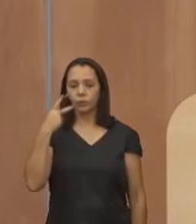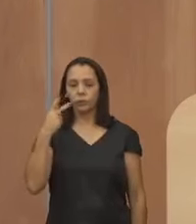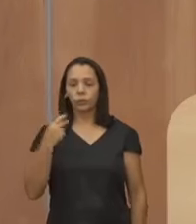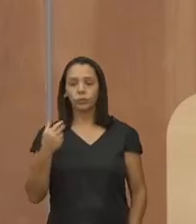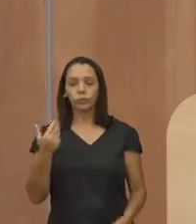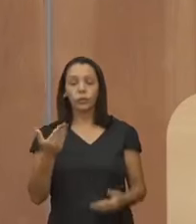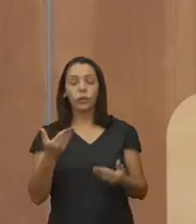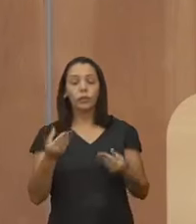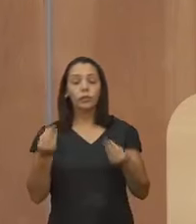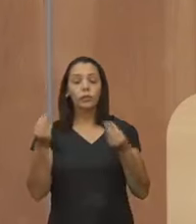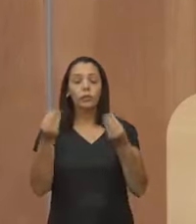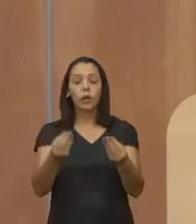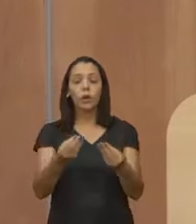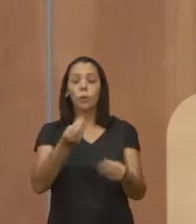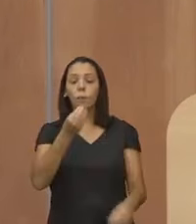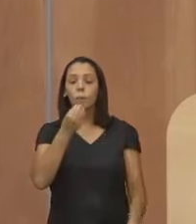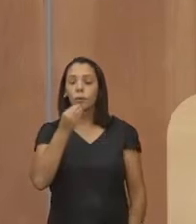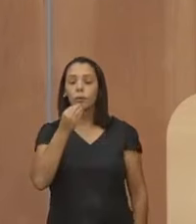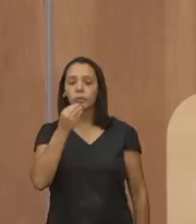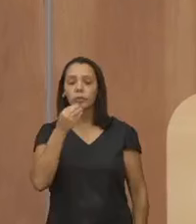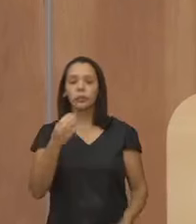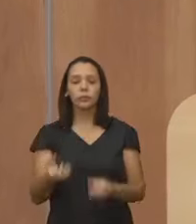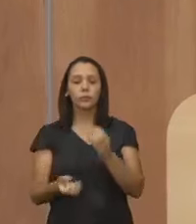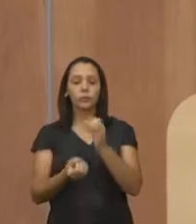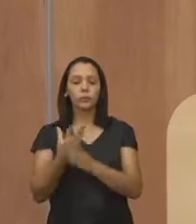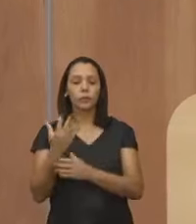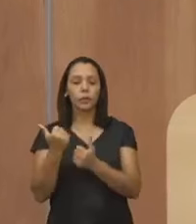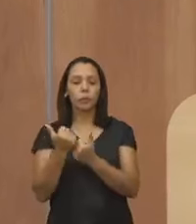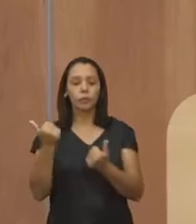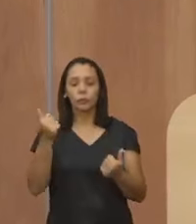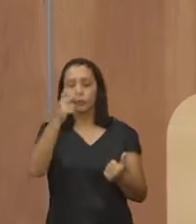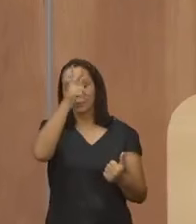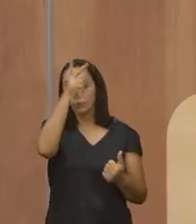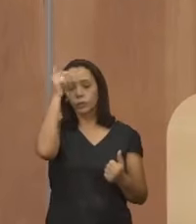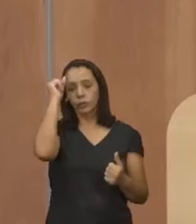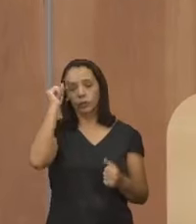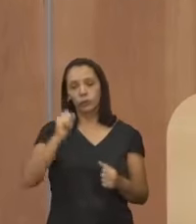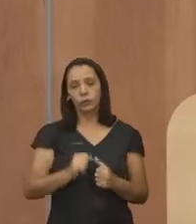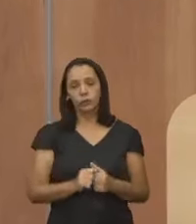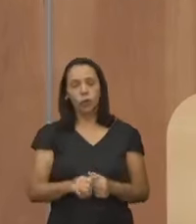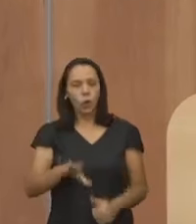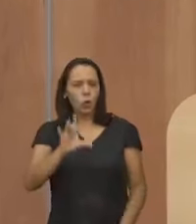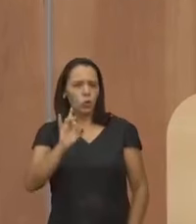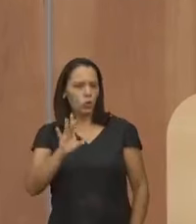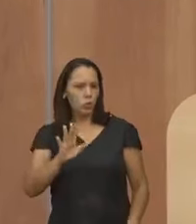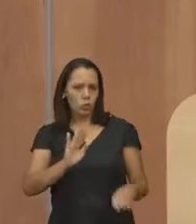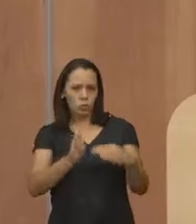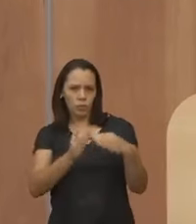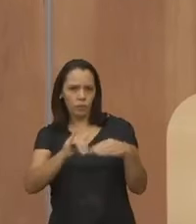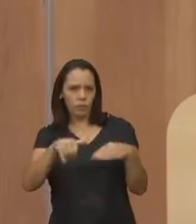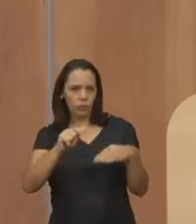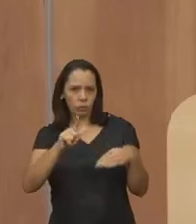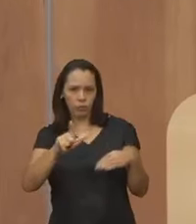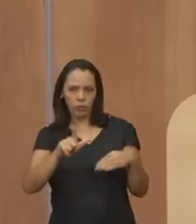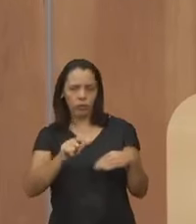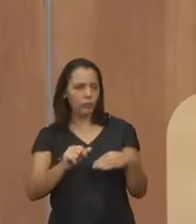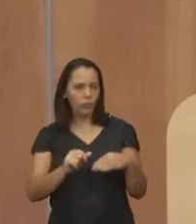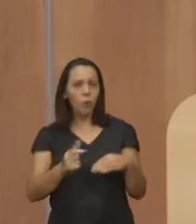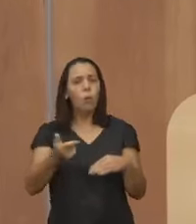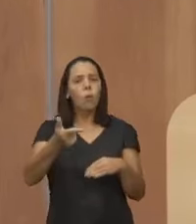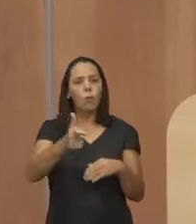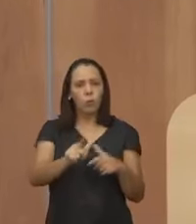trazendo a oportunidade de criar-se uma subprefeitura, não só para o Ijau, como também para o